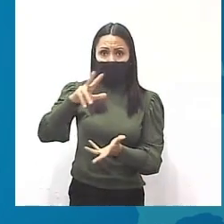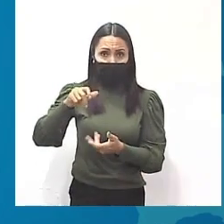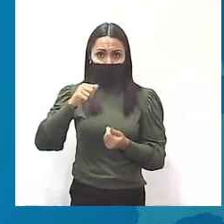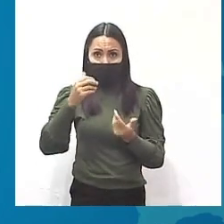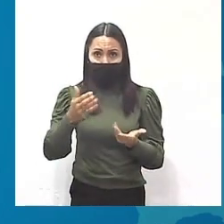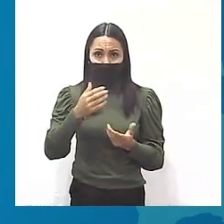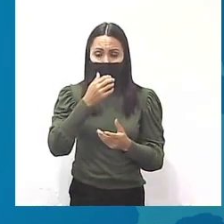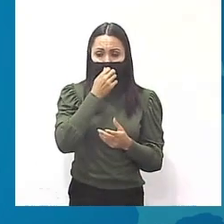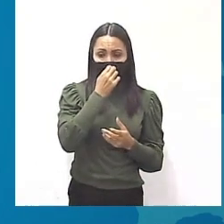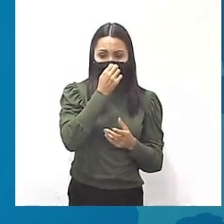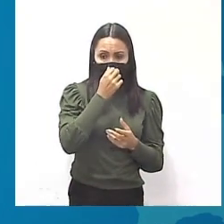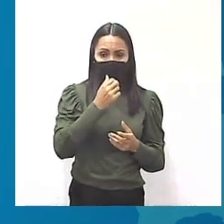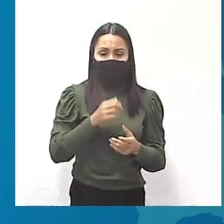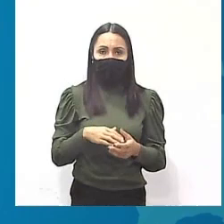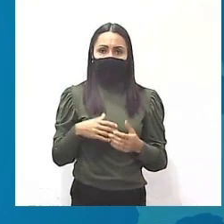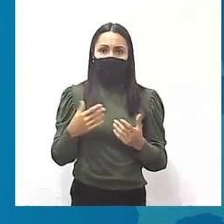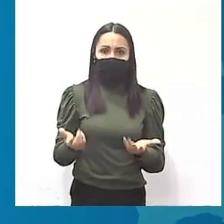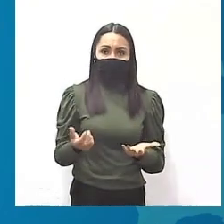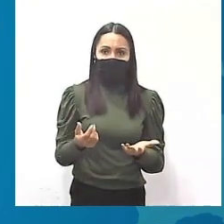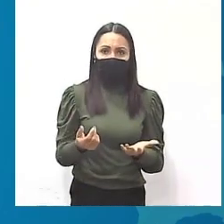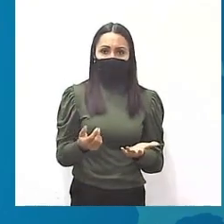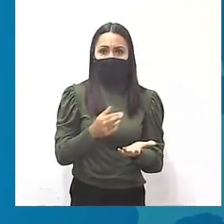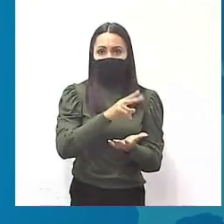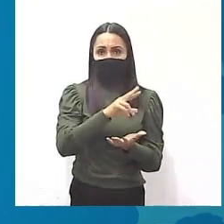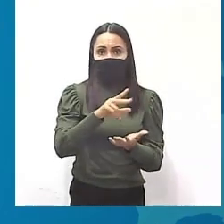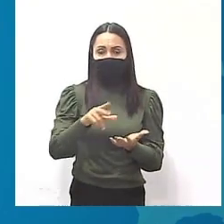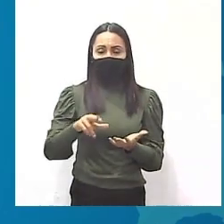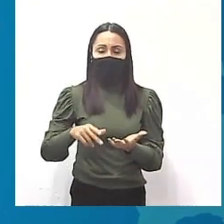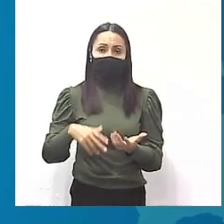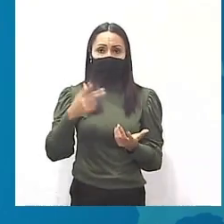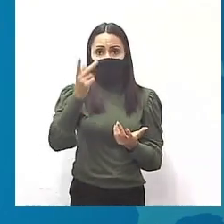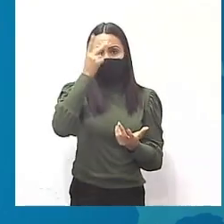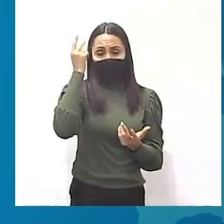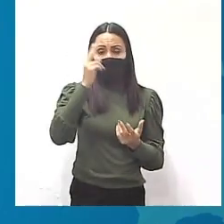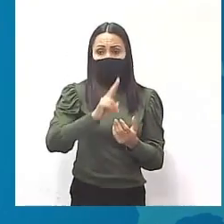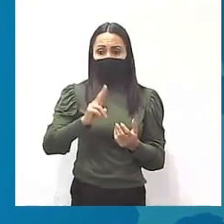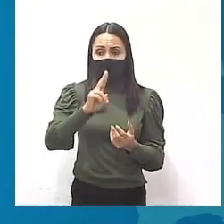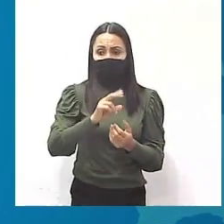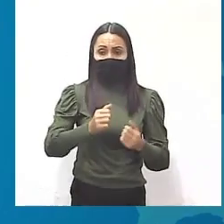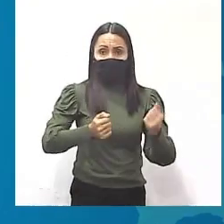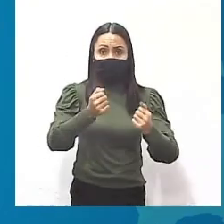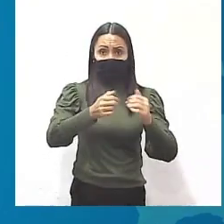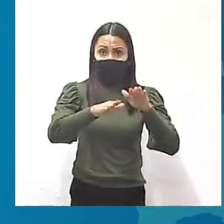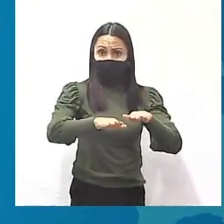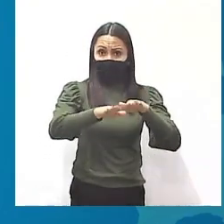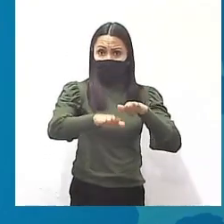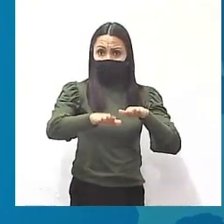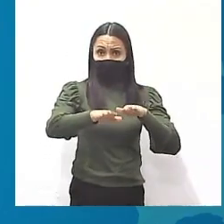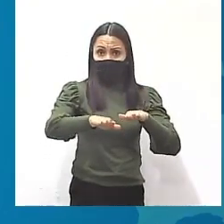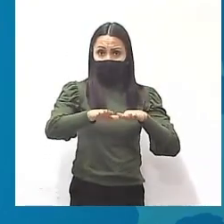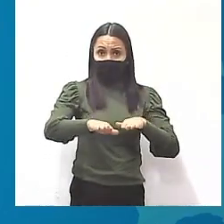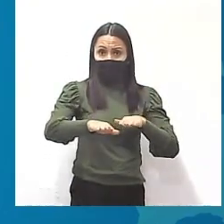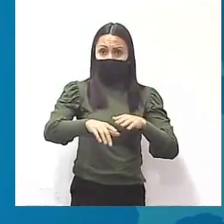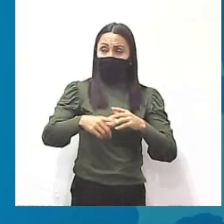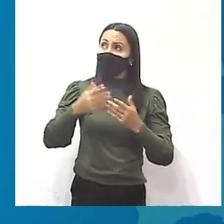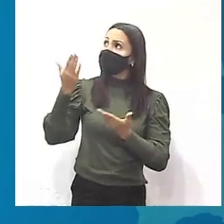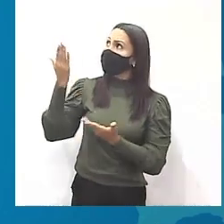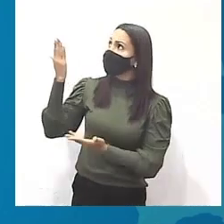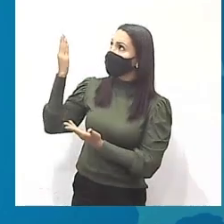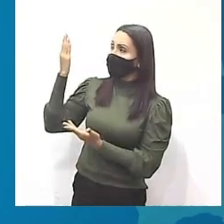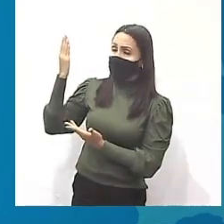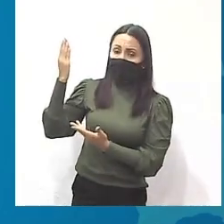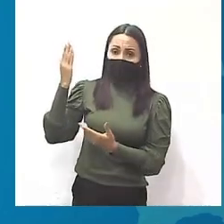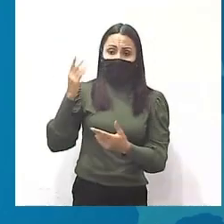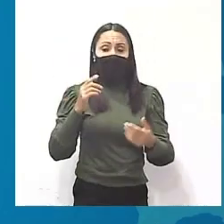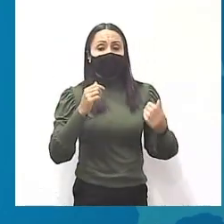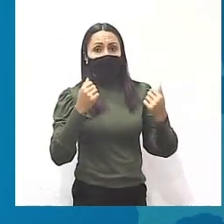seja, com centenas de milhares de pessoas utilizando carros, isso para se locomover e com a